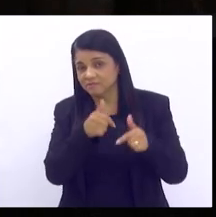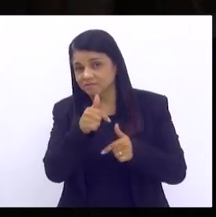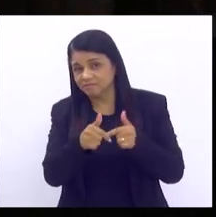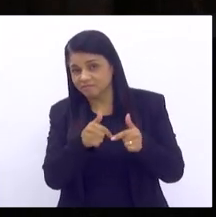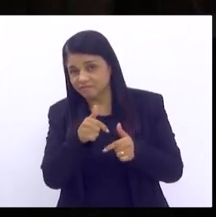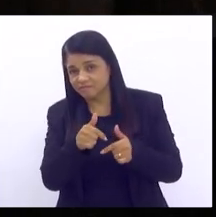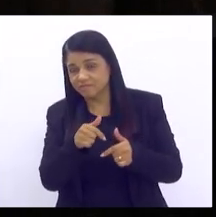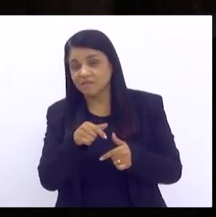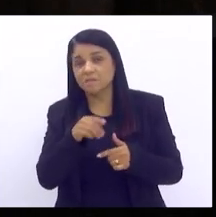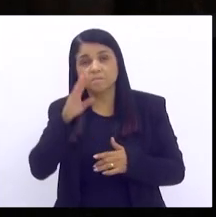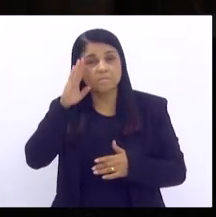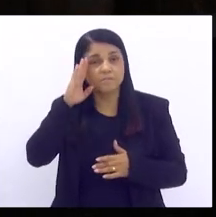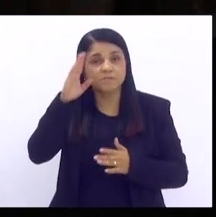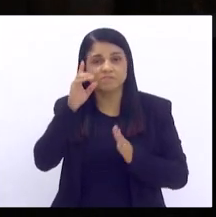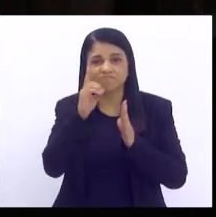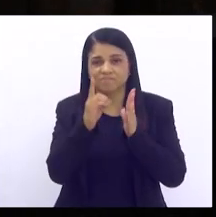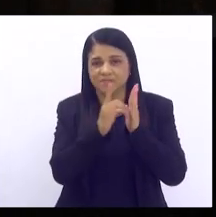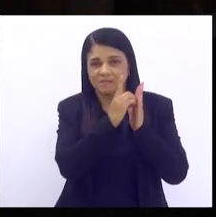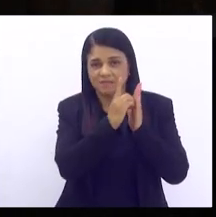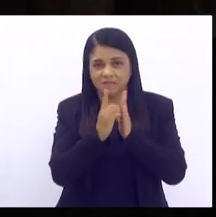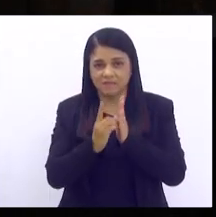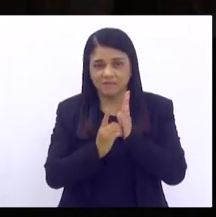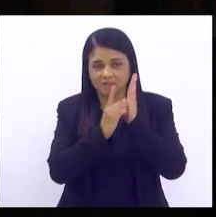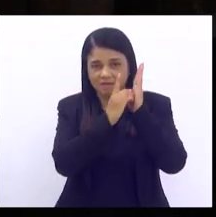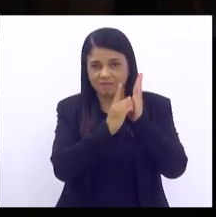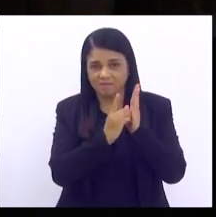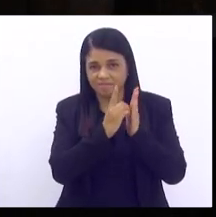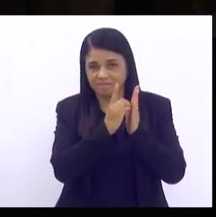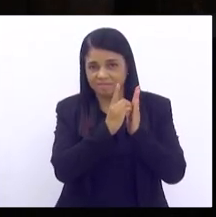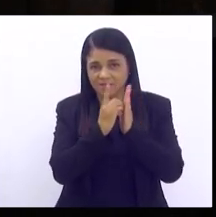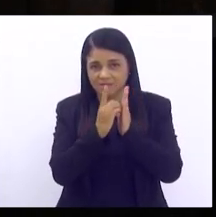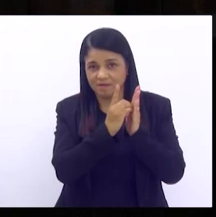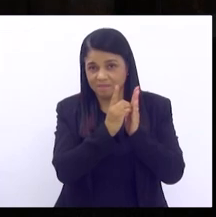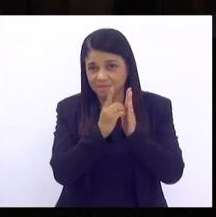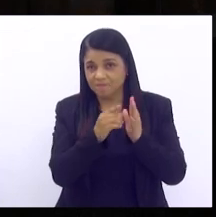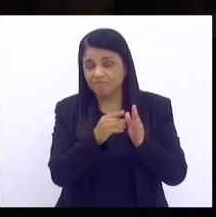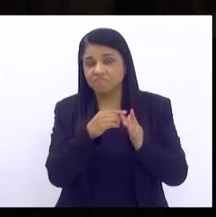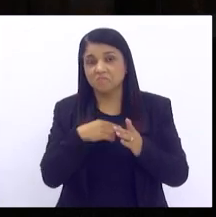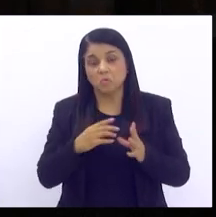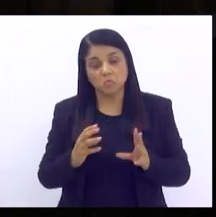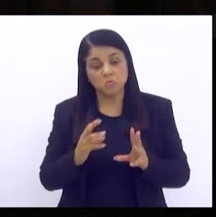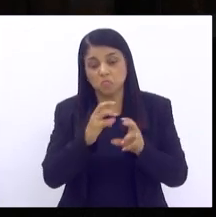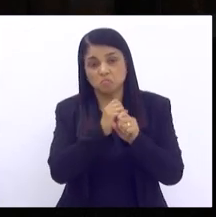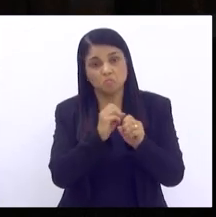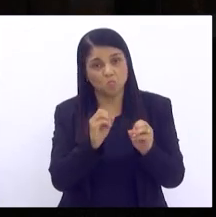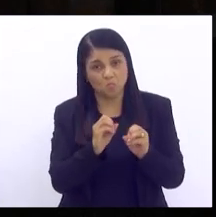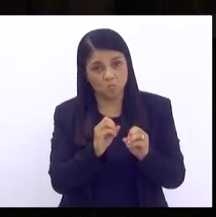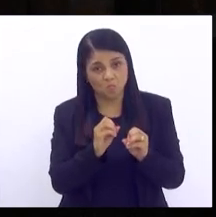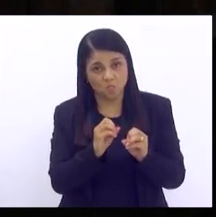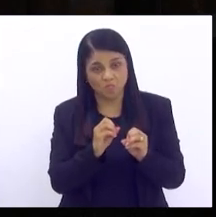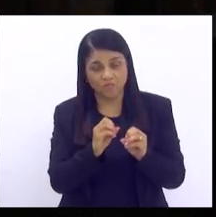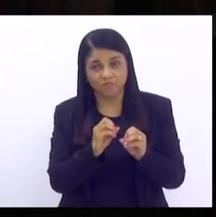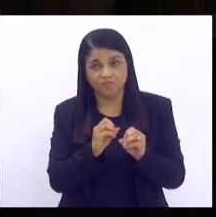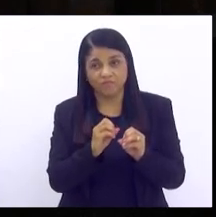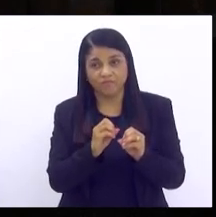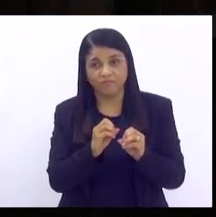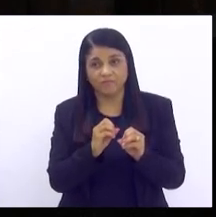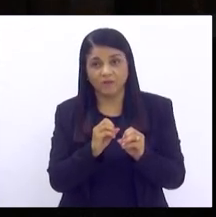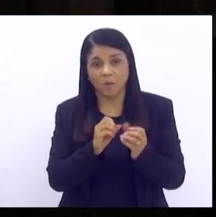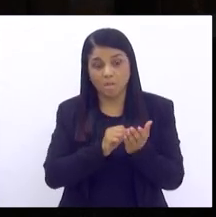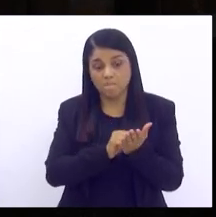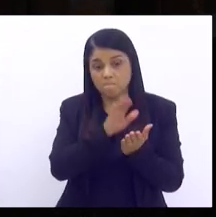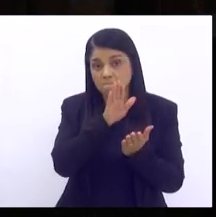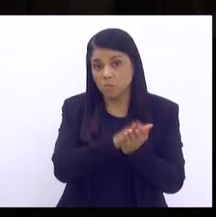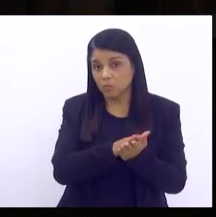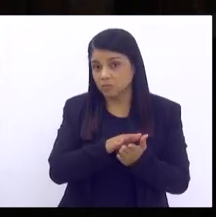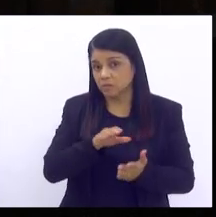principalmente no Detran. Não computei aqui, né, não computei aqui o que vem de multa da